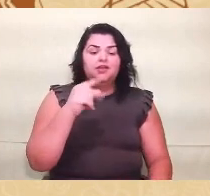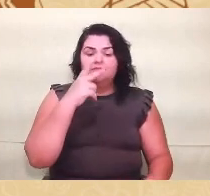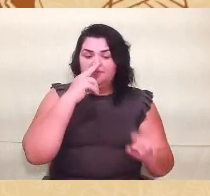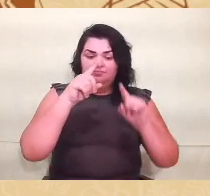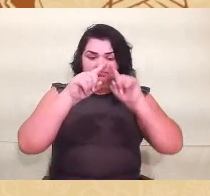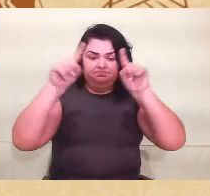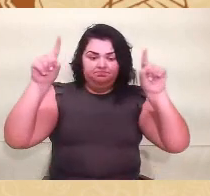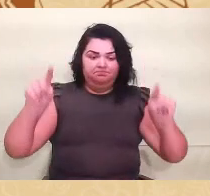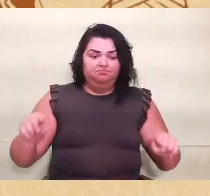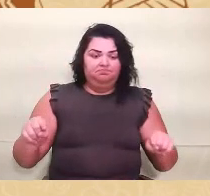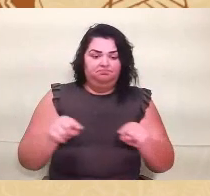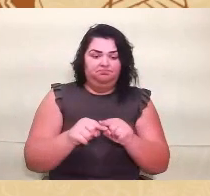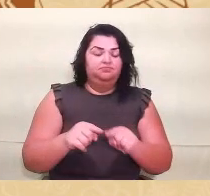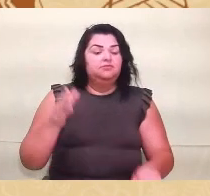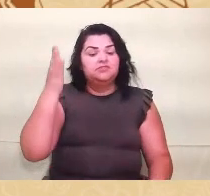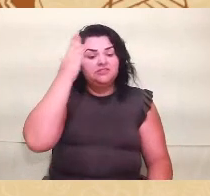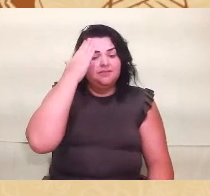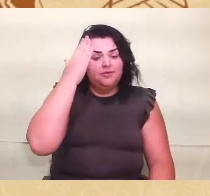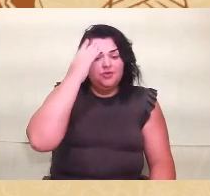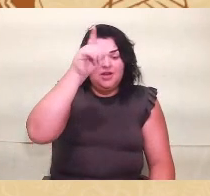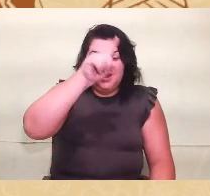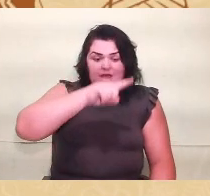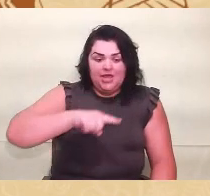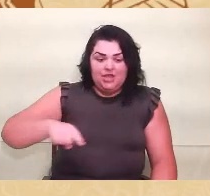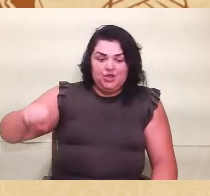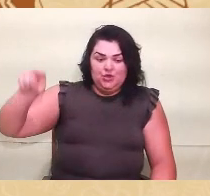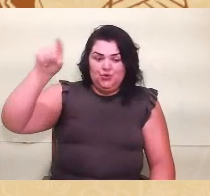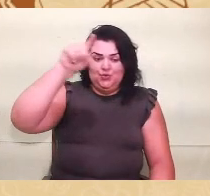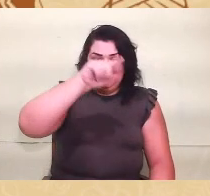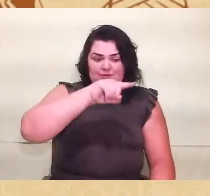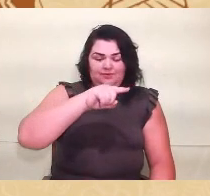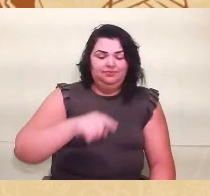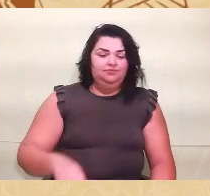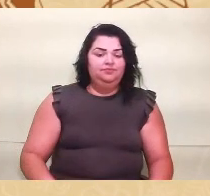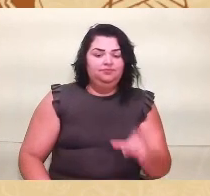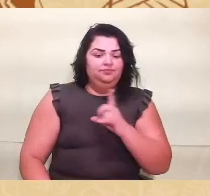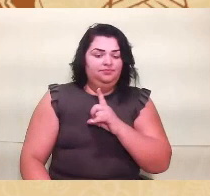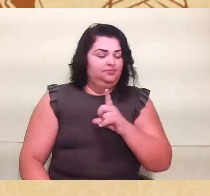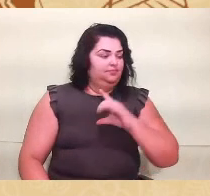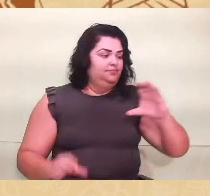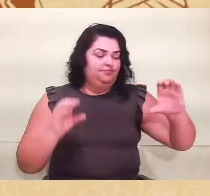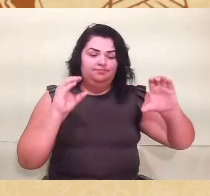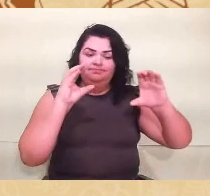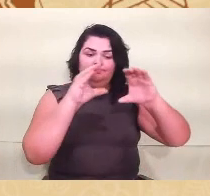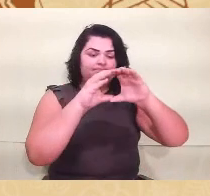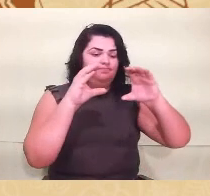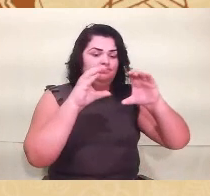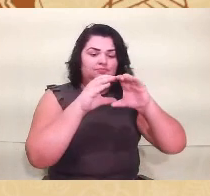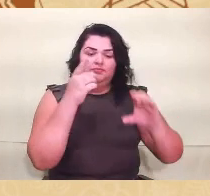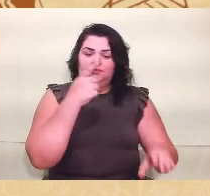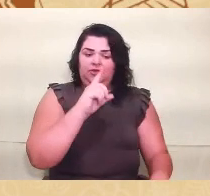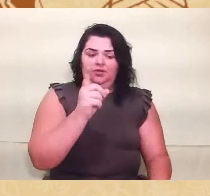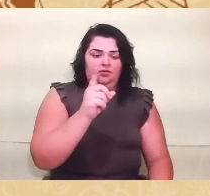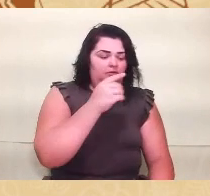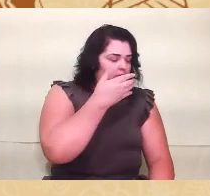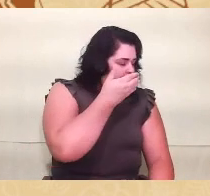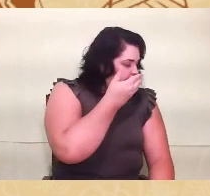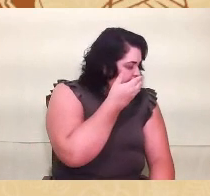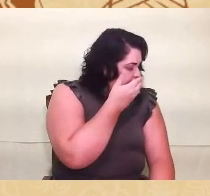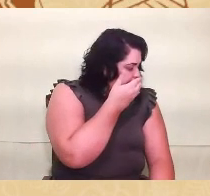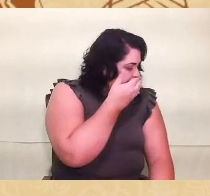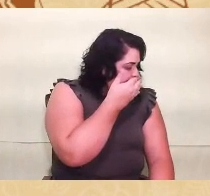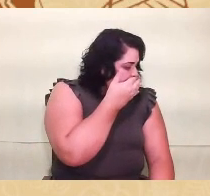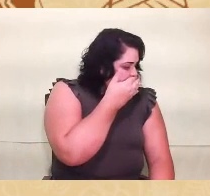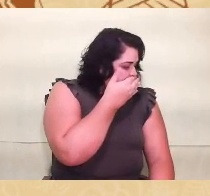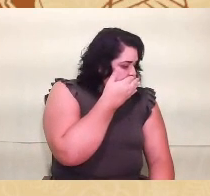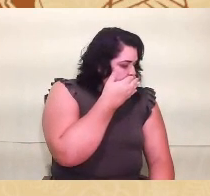a sabedoria é redonda. Eu jamais vou encaixar a sabedoria no conhecimento acadêmico. O conhecimento fica de fora,